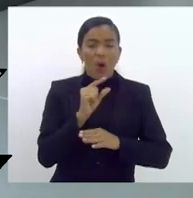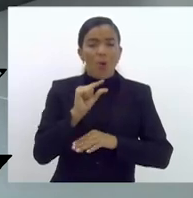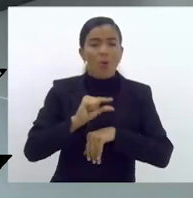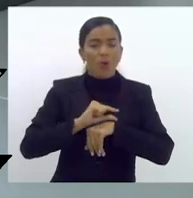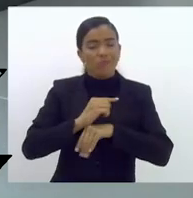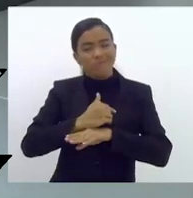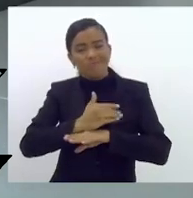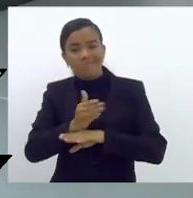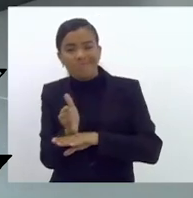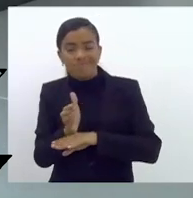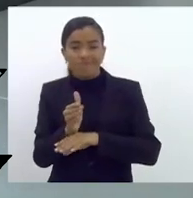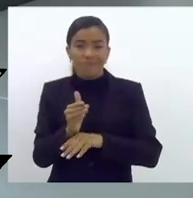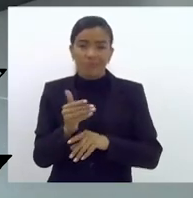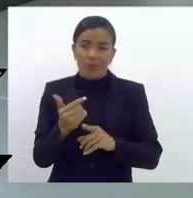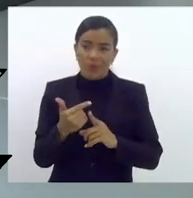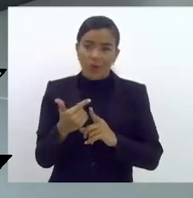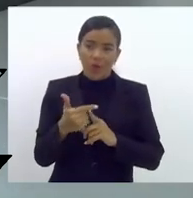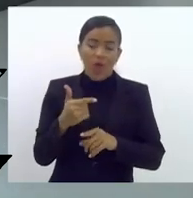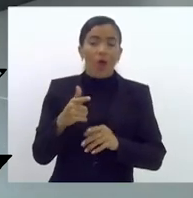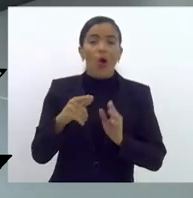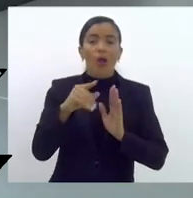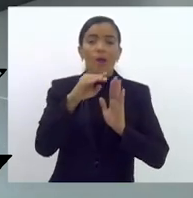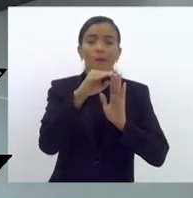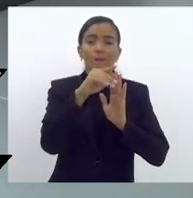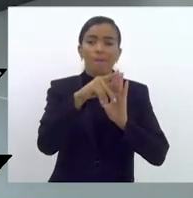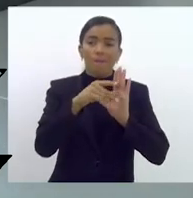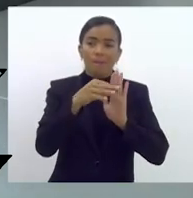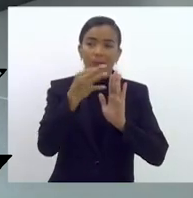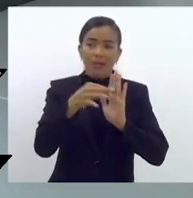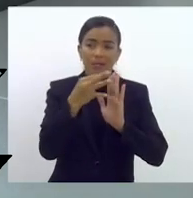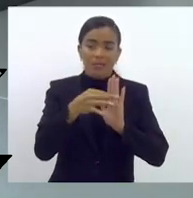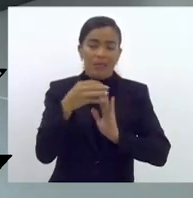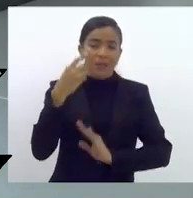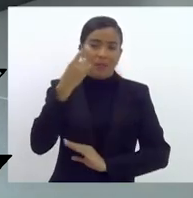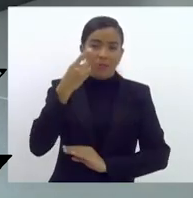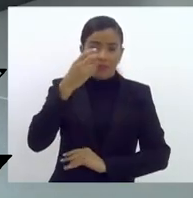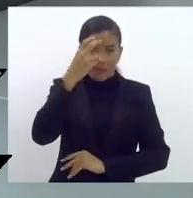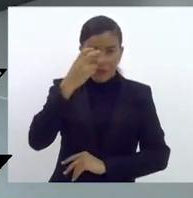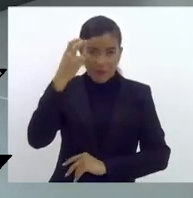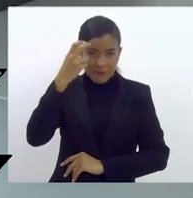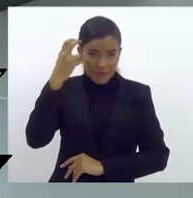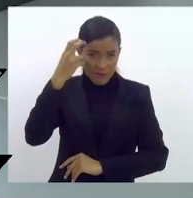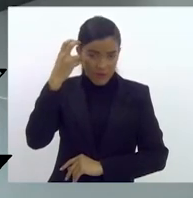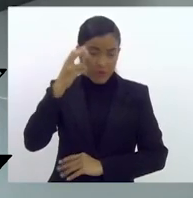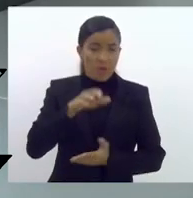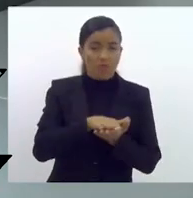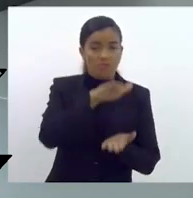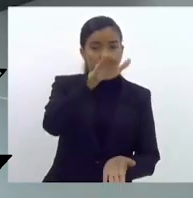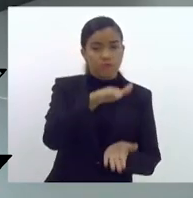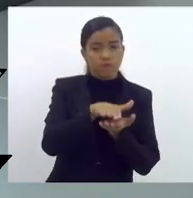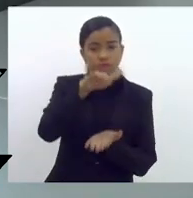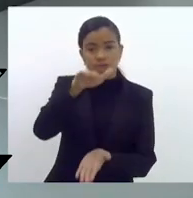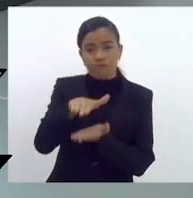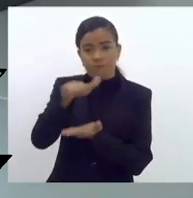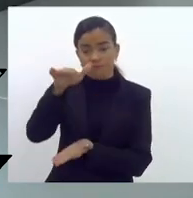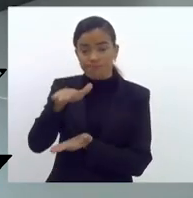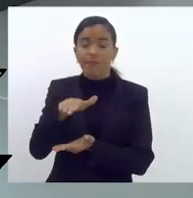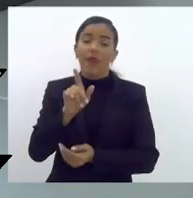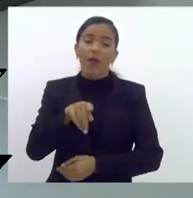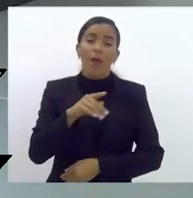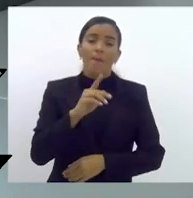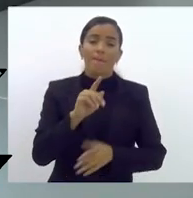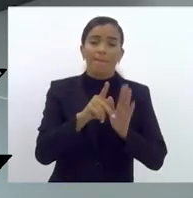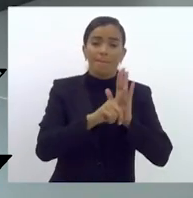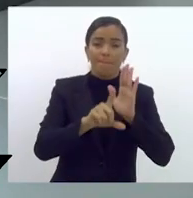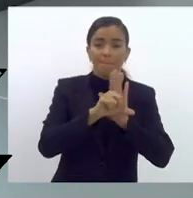mas passamos aqui os projetos de parecer da deputada Verônica o bloco de Verônica Lima é o